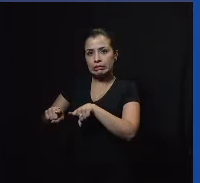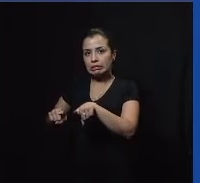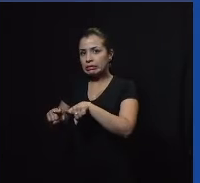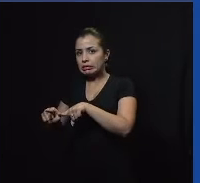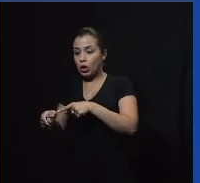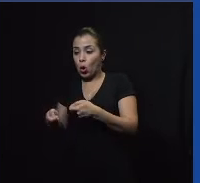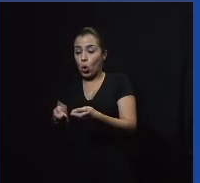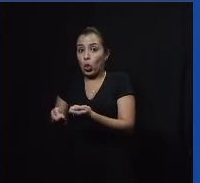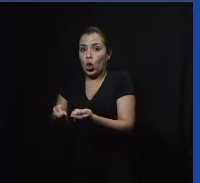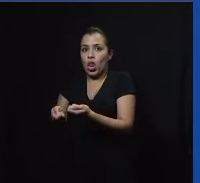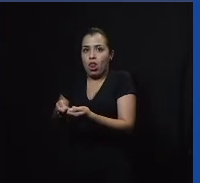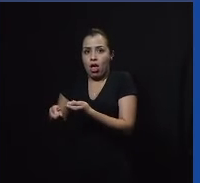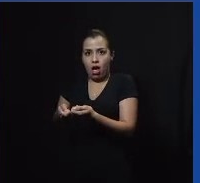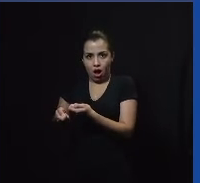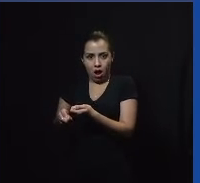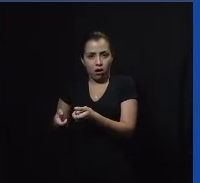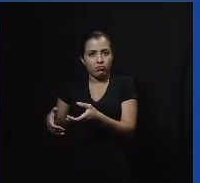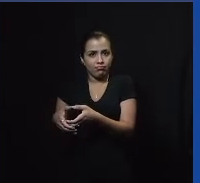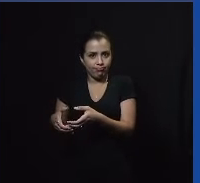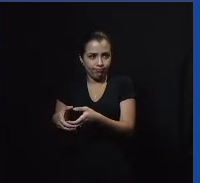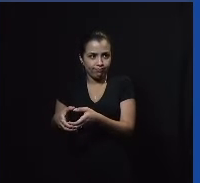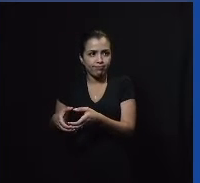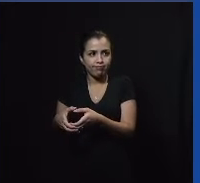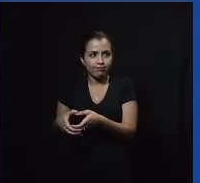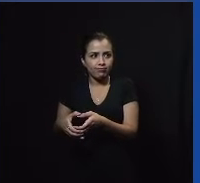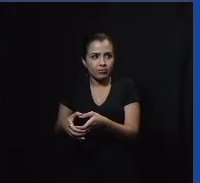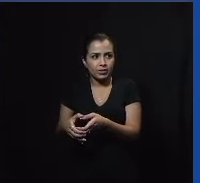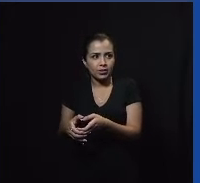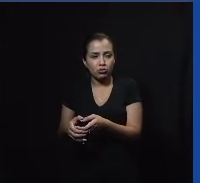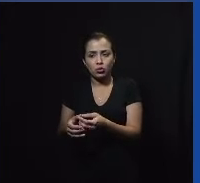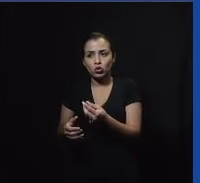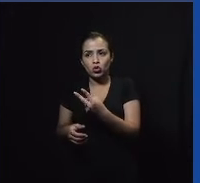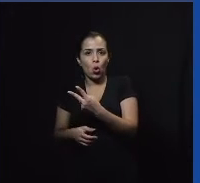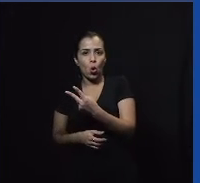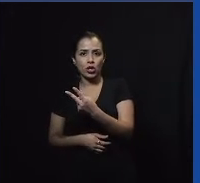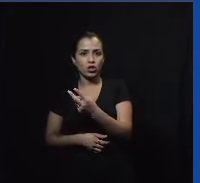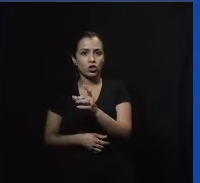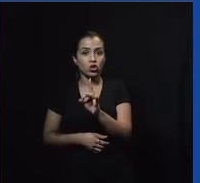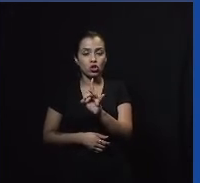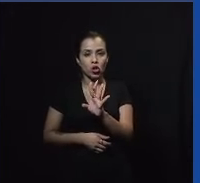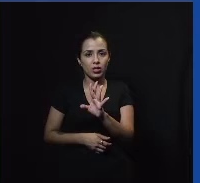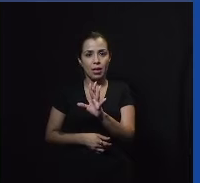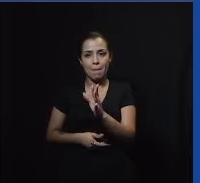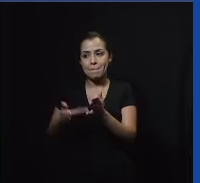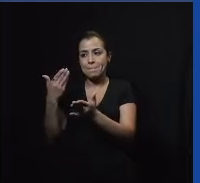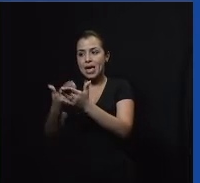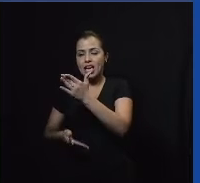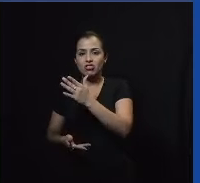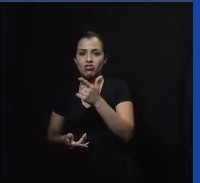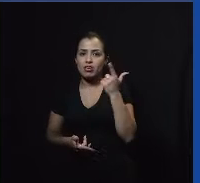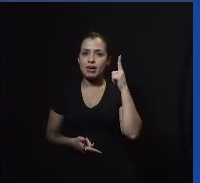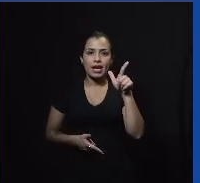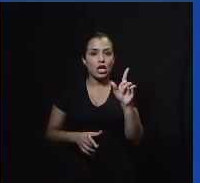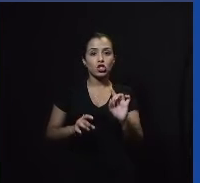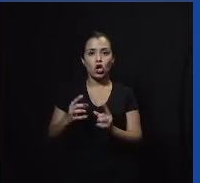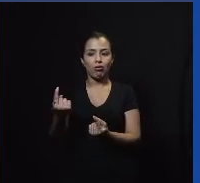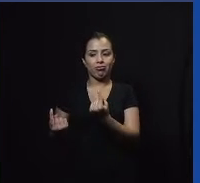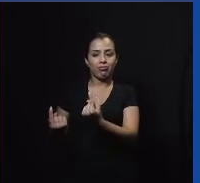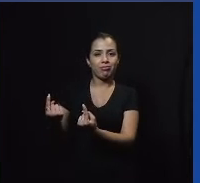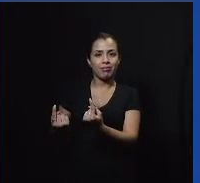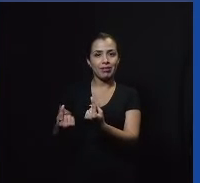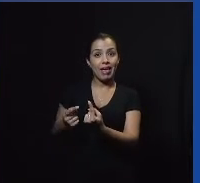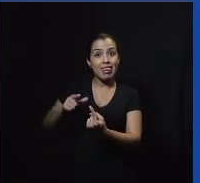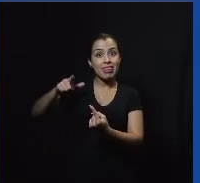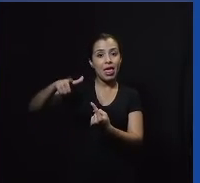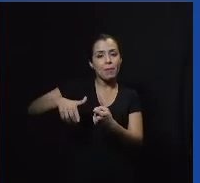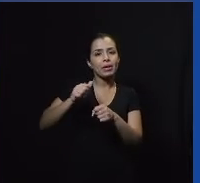muito polarizado em só dois extremos, né, então é quem ganha e quem perde, e aí chegou uma pandemia,